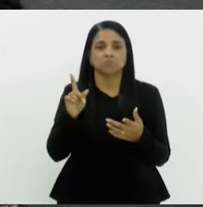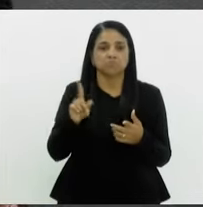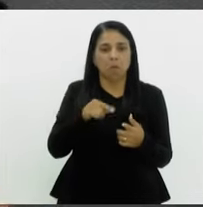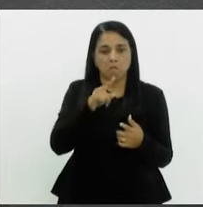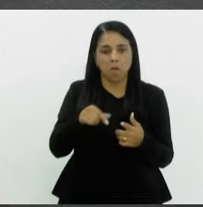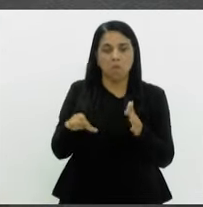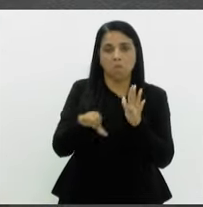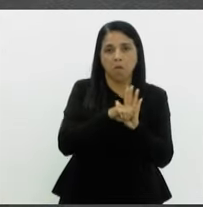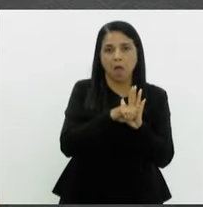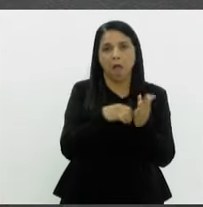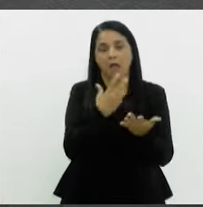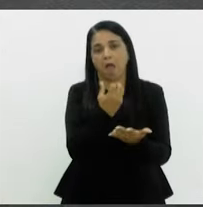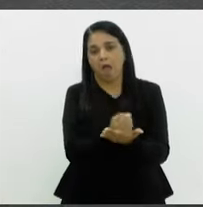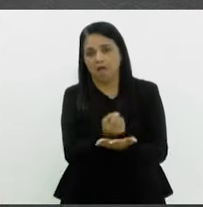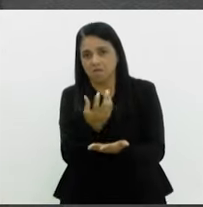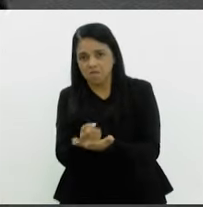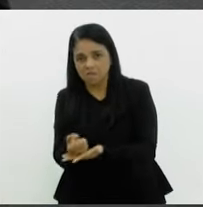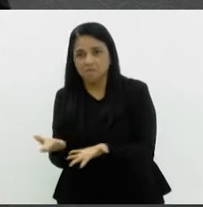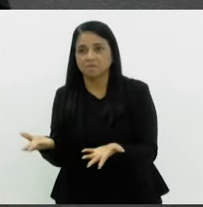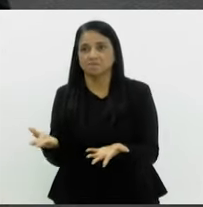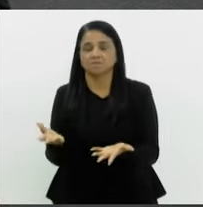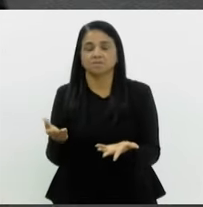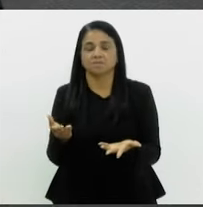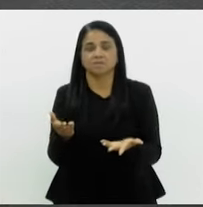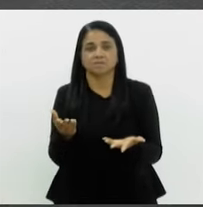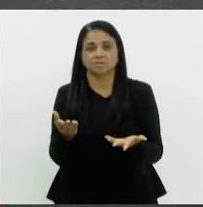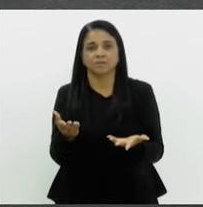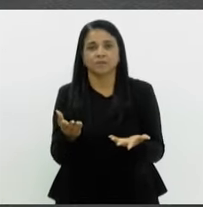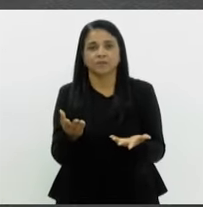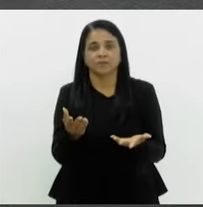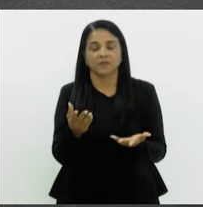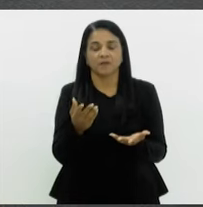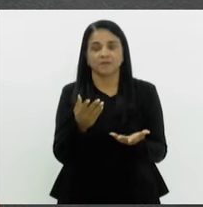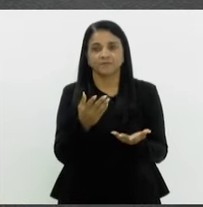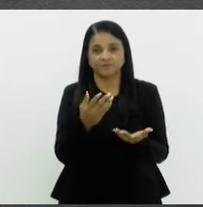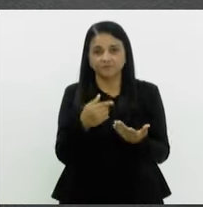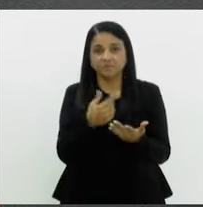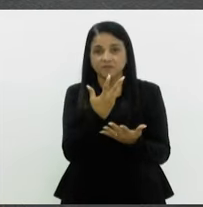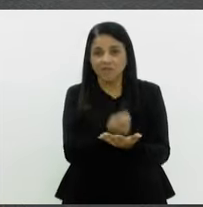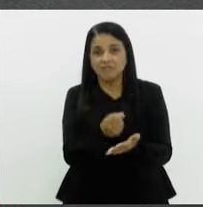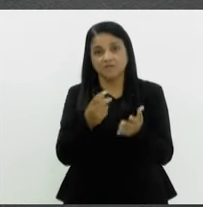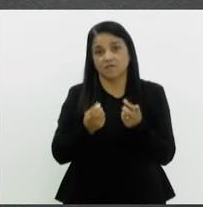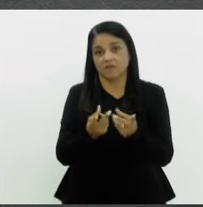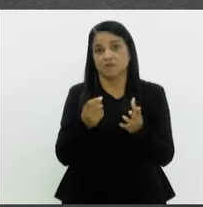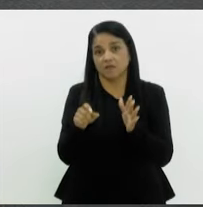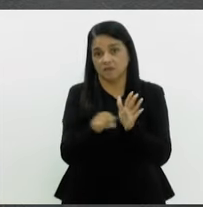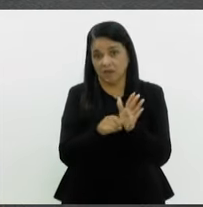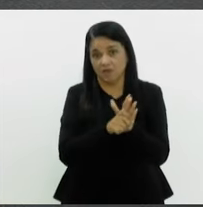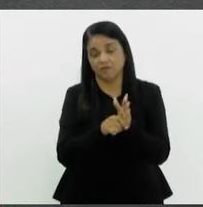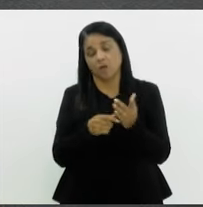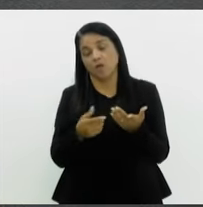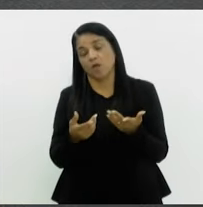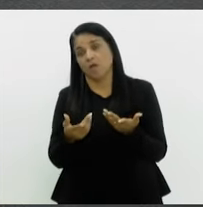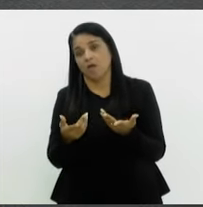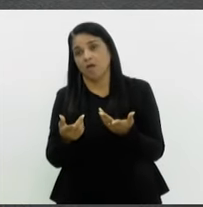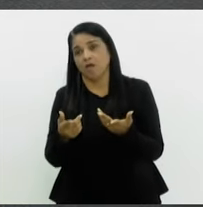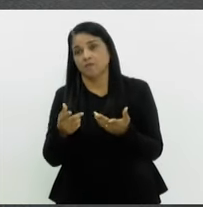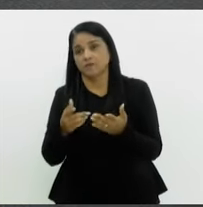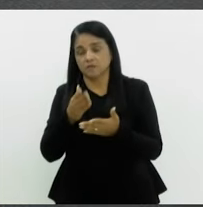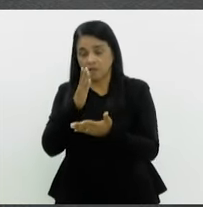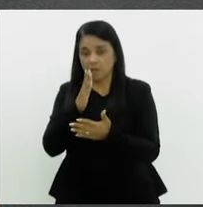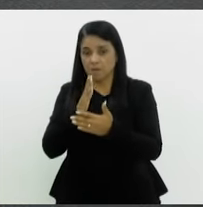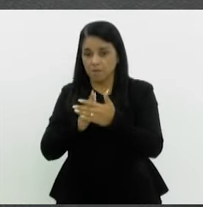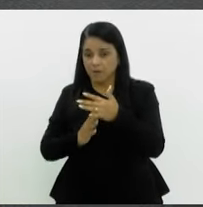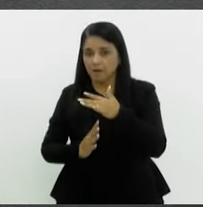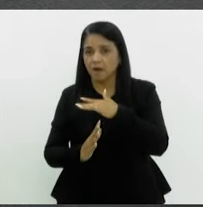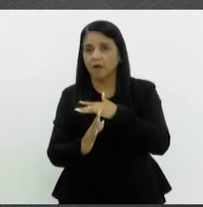natural. São pessoas desenraizadas. Muitos ficam correndo atrás das culturas, para cá e para lá, imigrantes